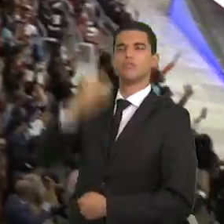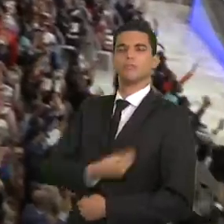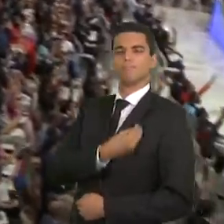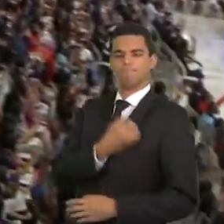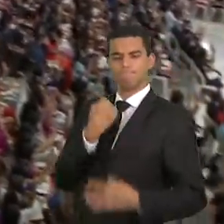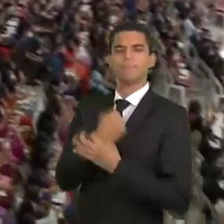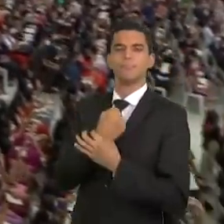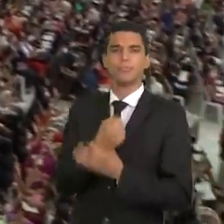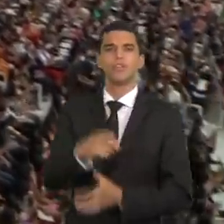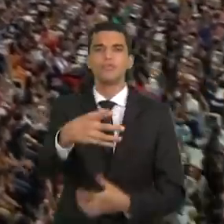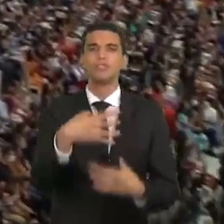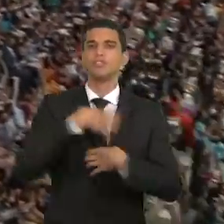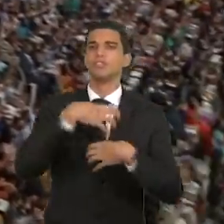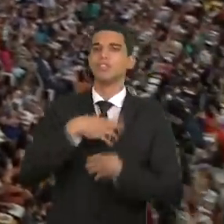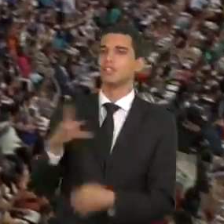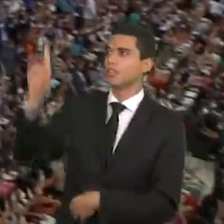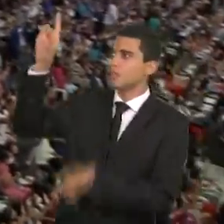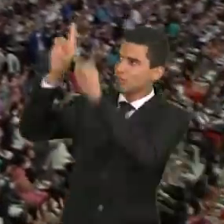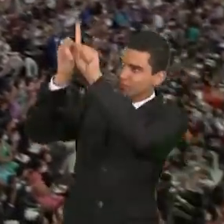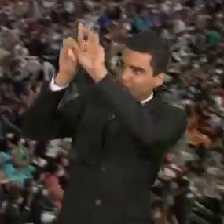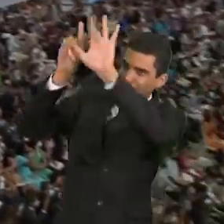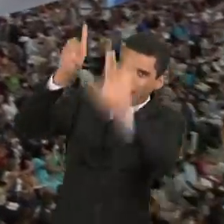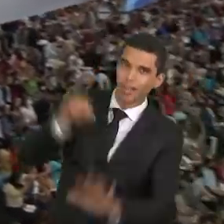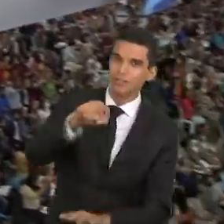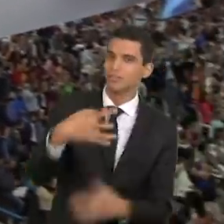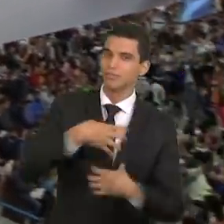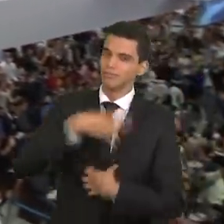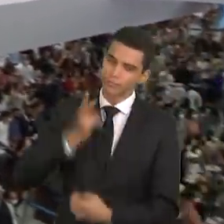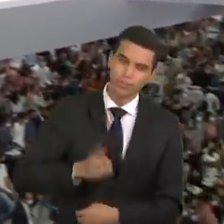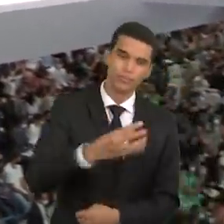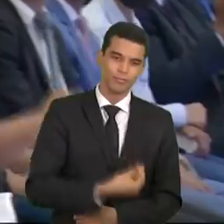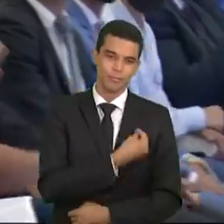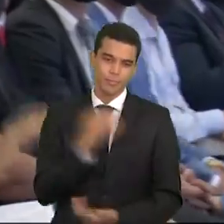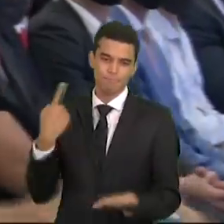para permanecer comprometido com Deus.